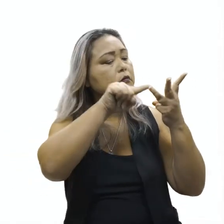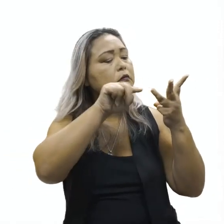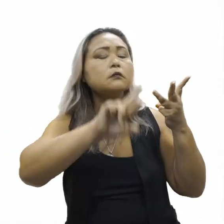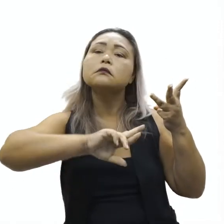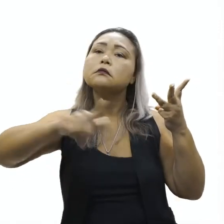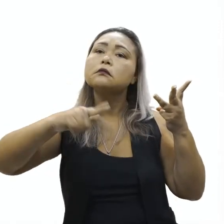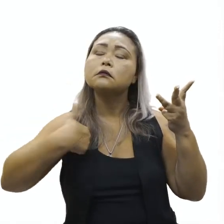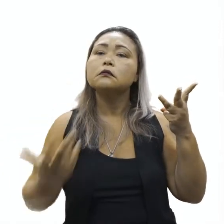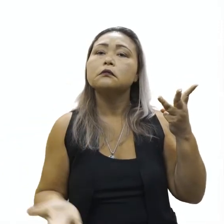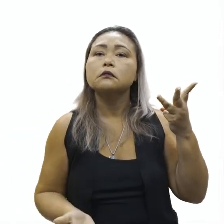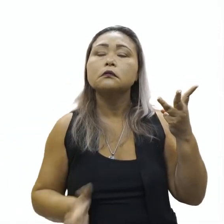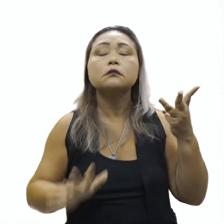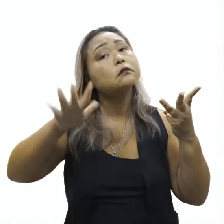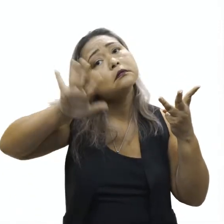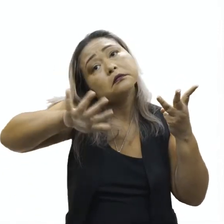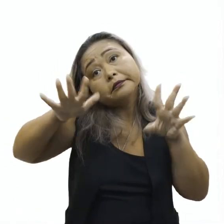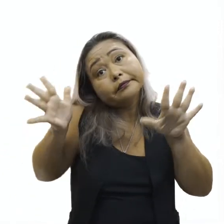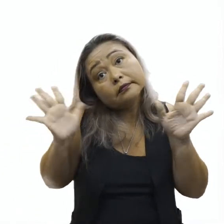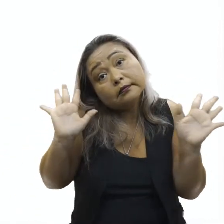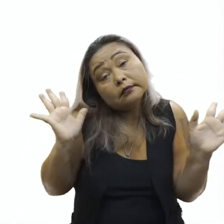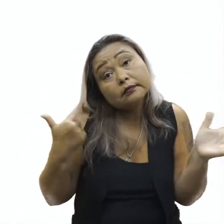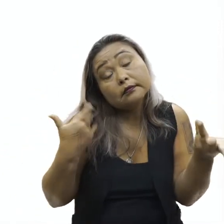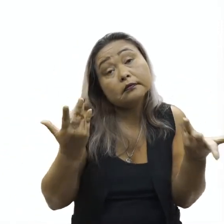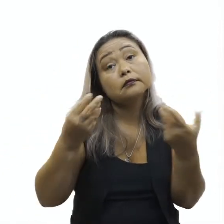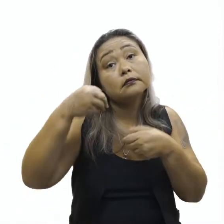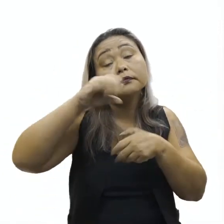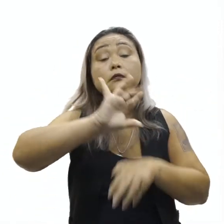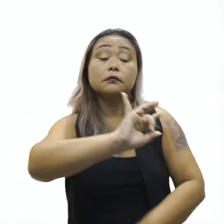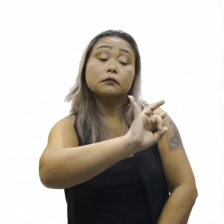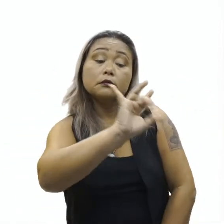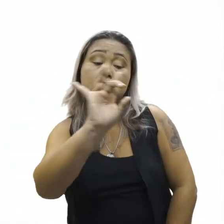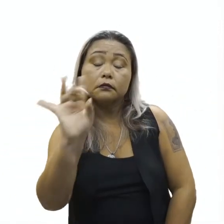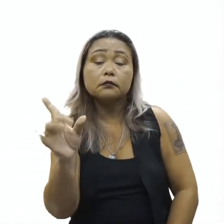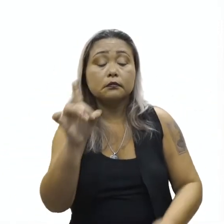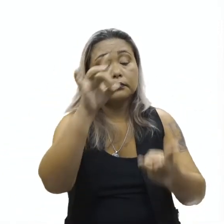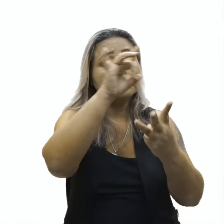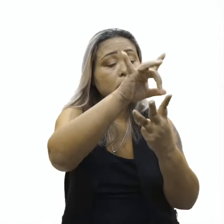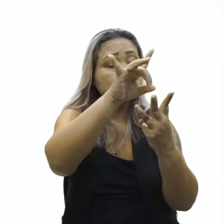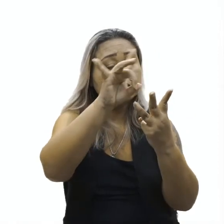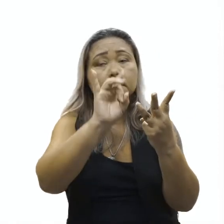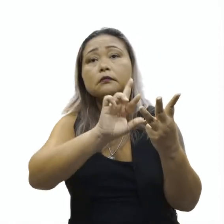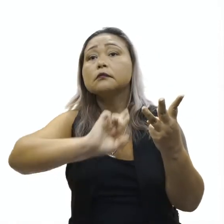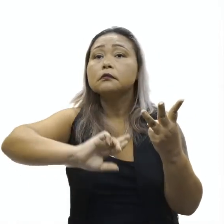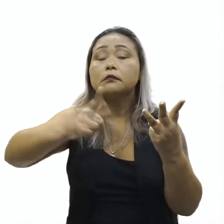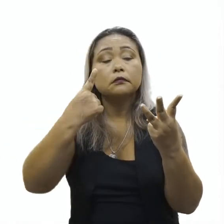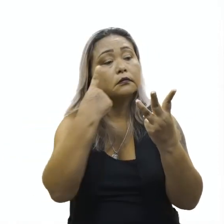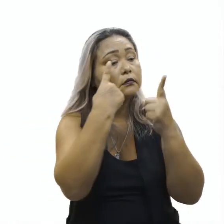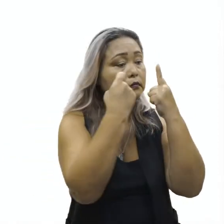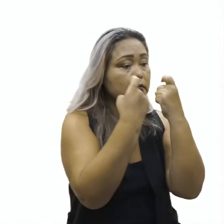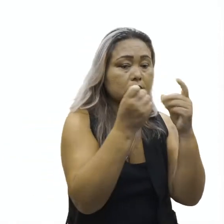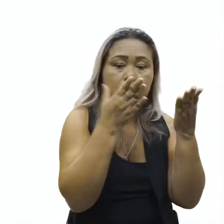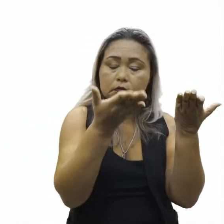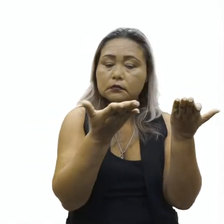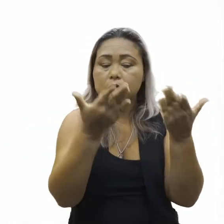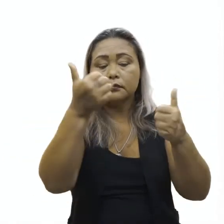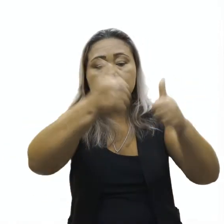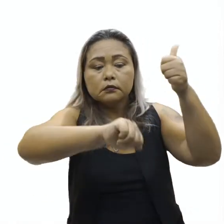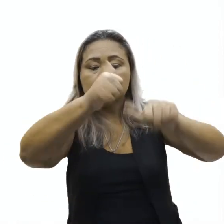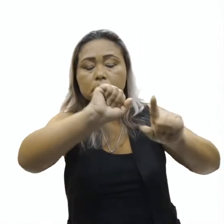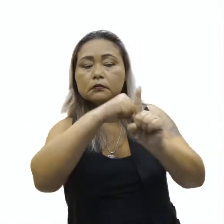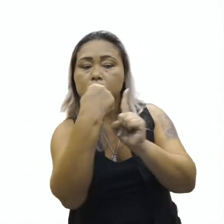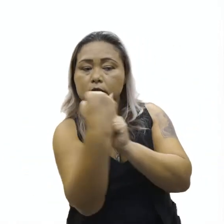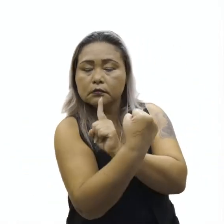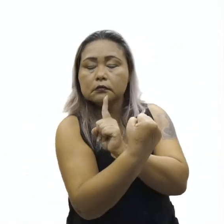casinha? Mais ou menos, né? Não é fora da casinha. Cada um deles tem o seu lado interessante para a gente analisar a sociedade, né?